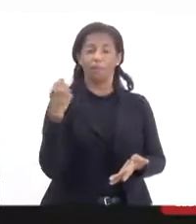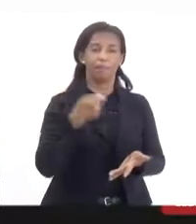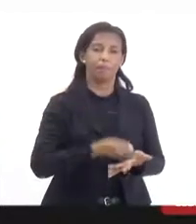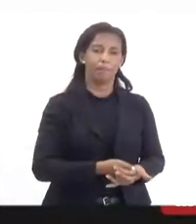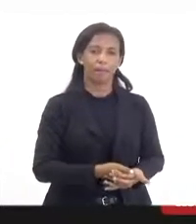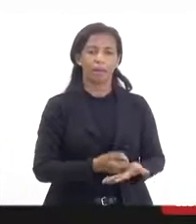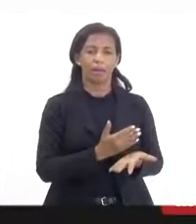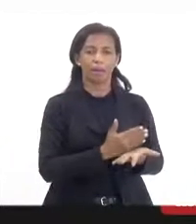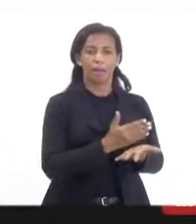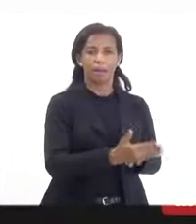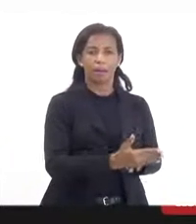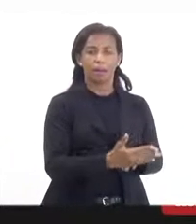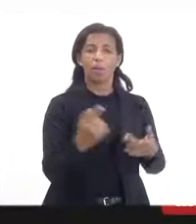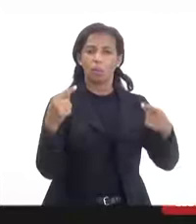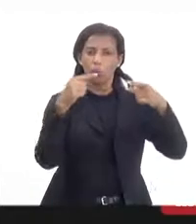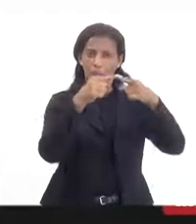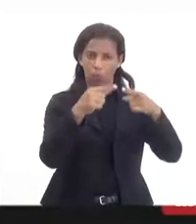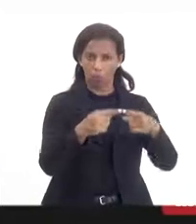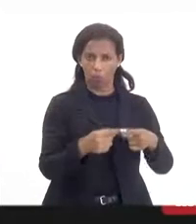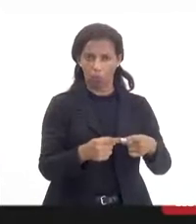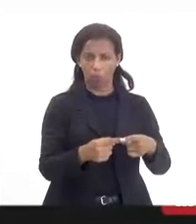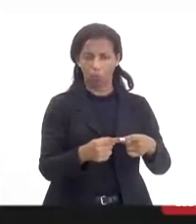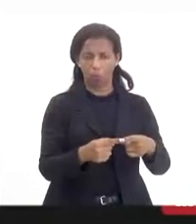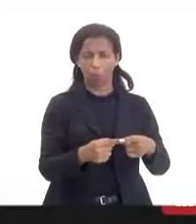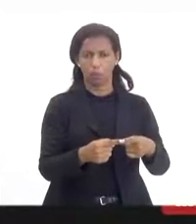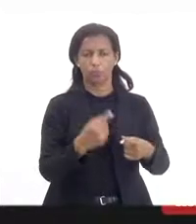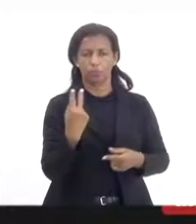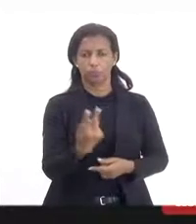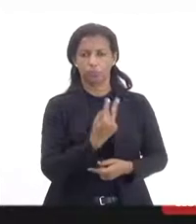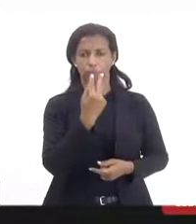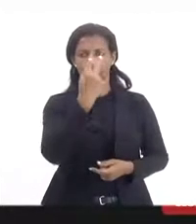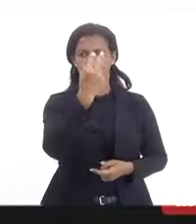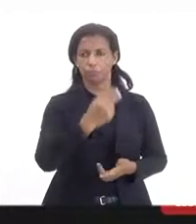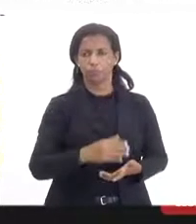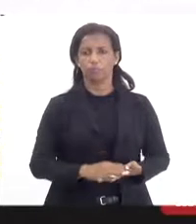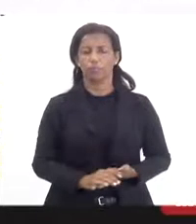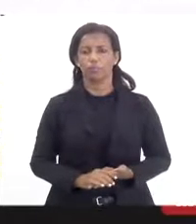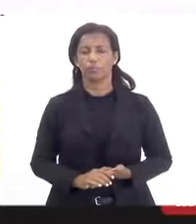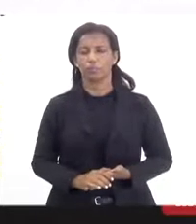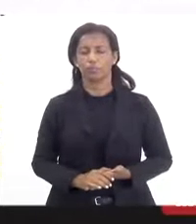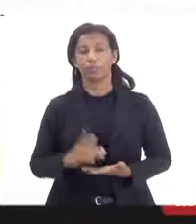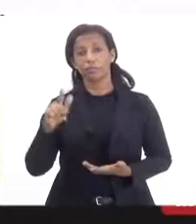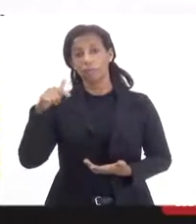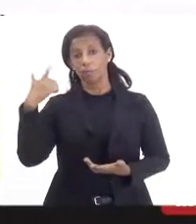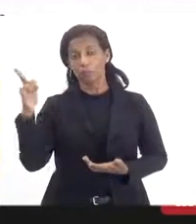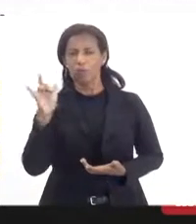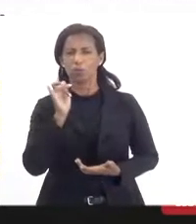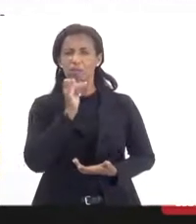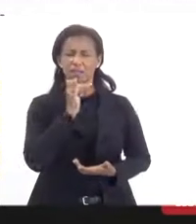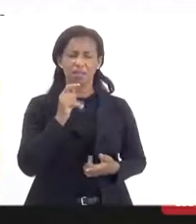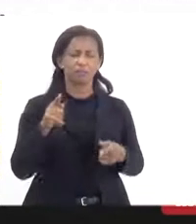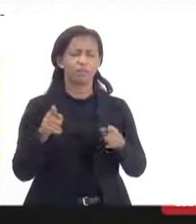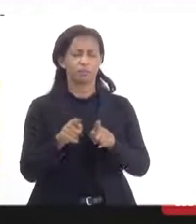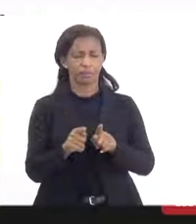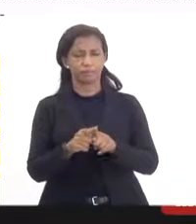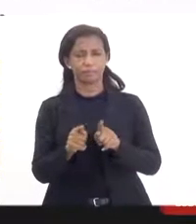a princípio, concordou com a autuação. Nós chamamos outro exemplo aqui